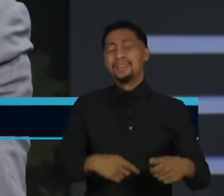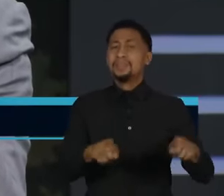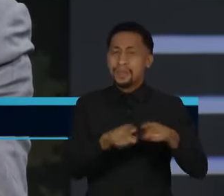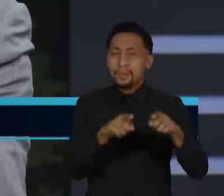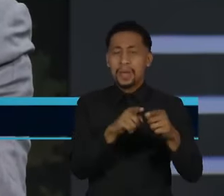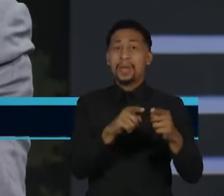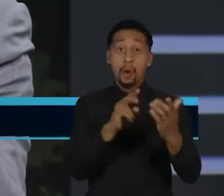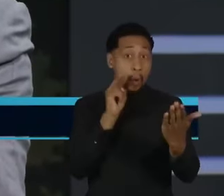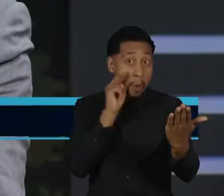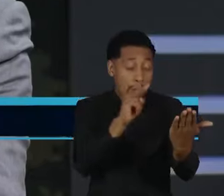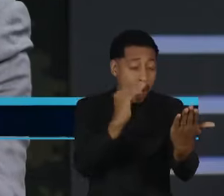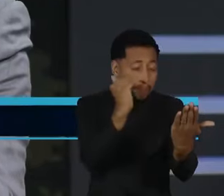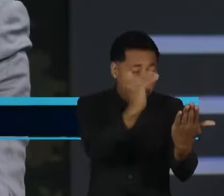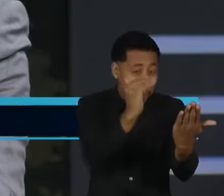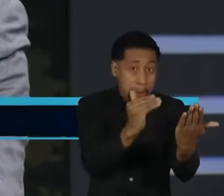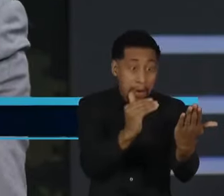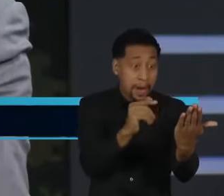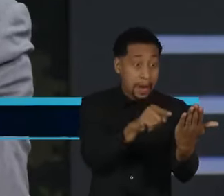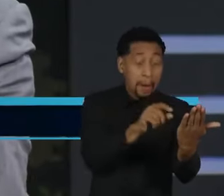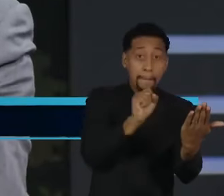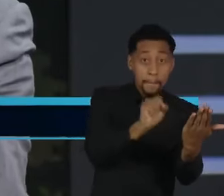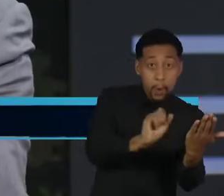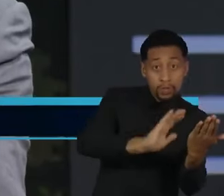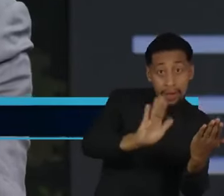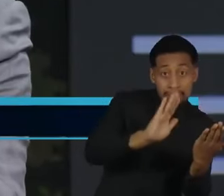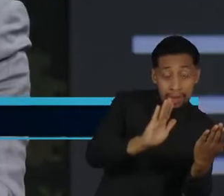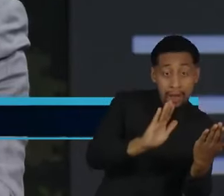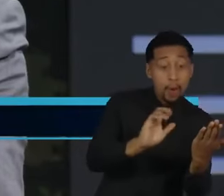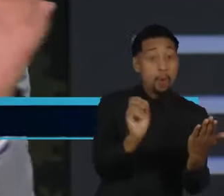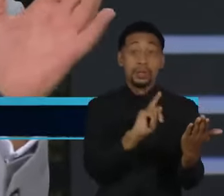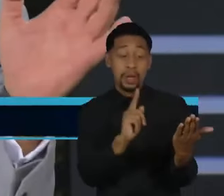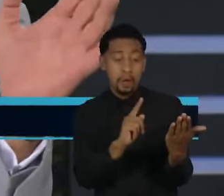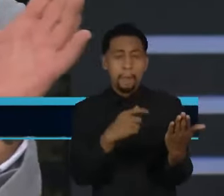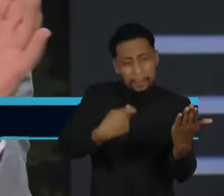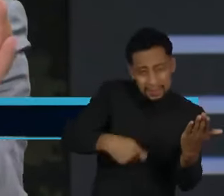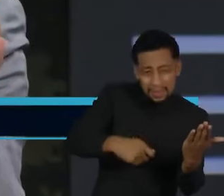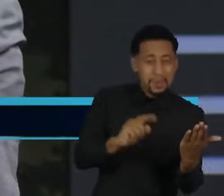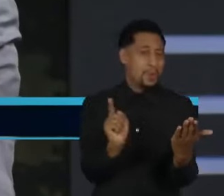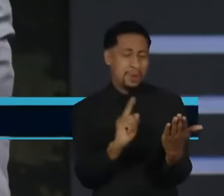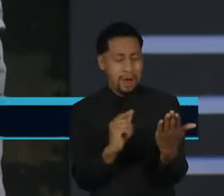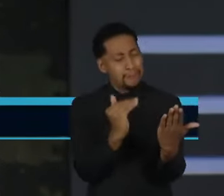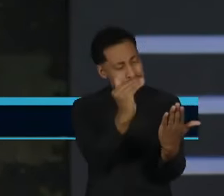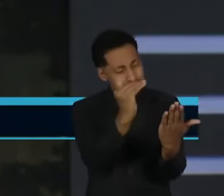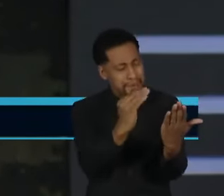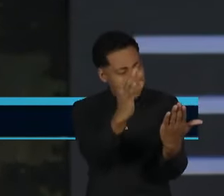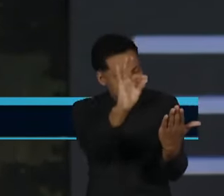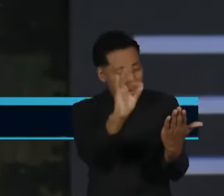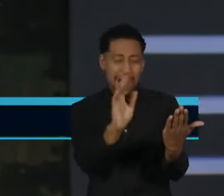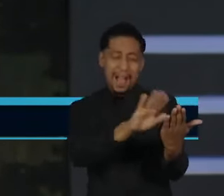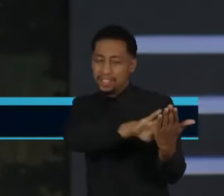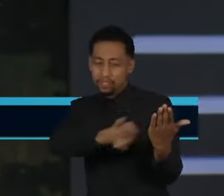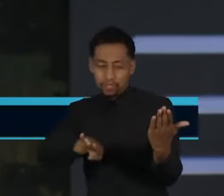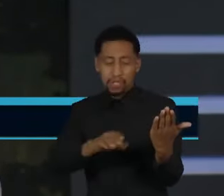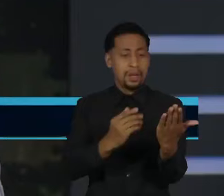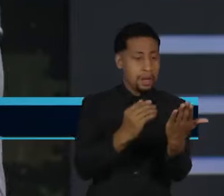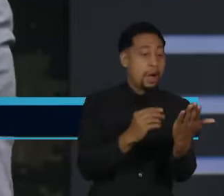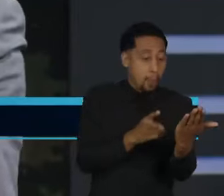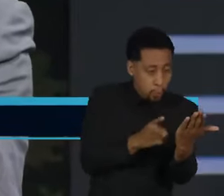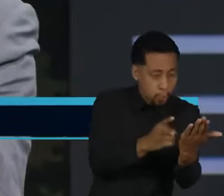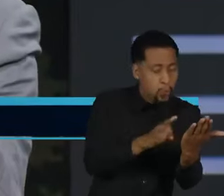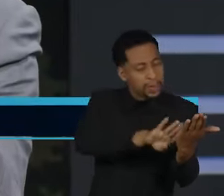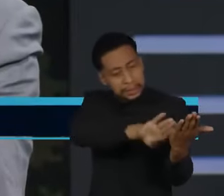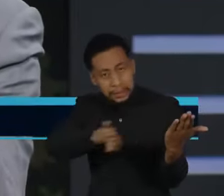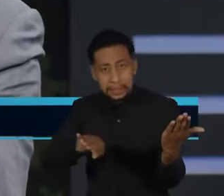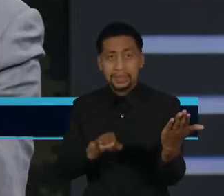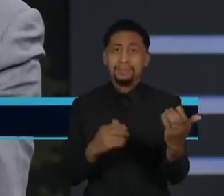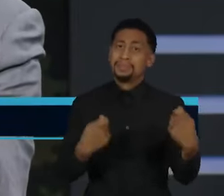verificar cada rubrica dos gastos que ele tem, cada subsídio que foi ao longo do tempo implantado e vem utilizado sem saber direito qual